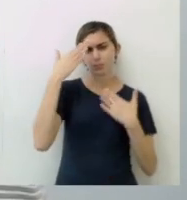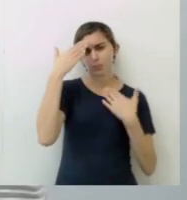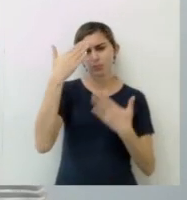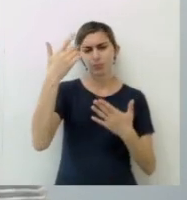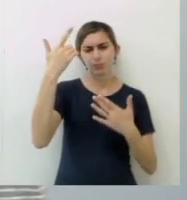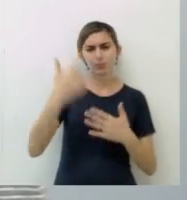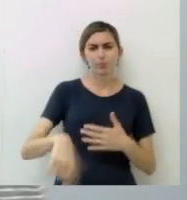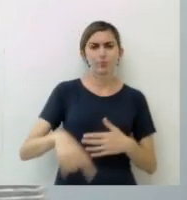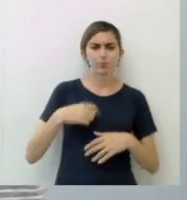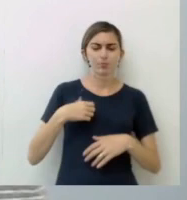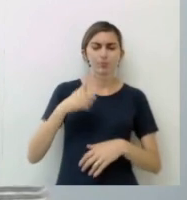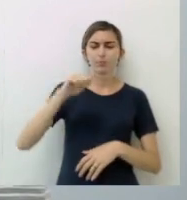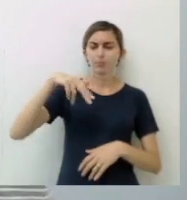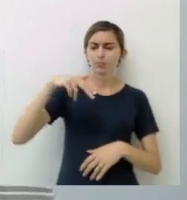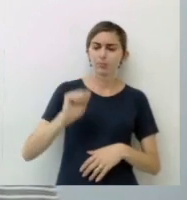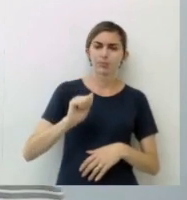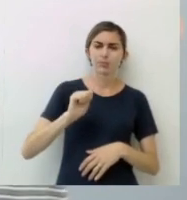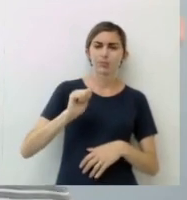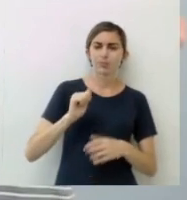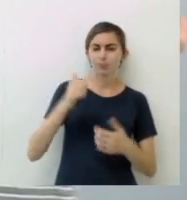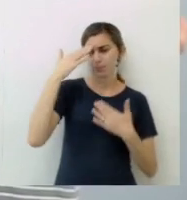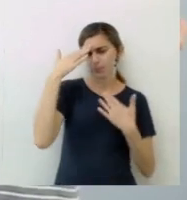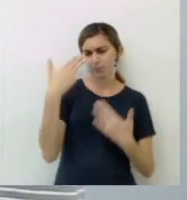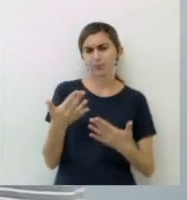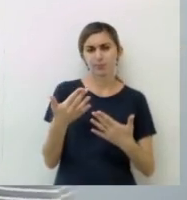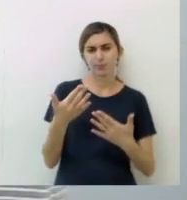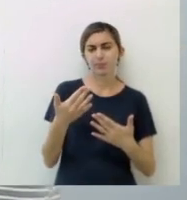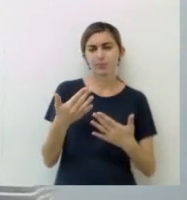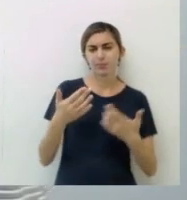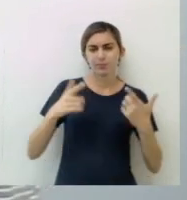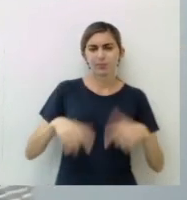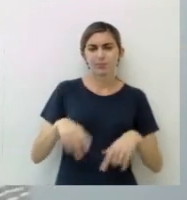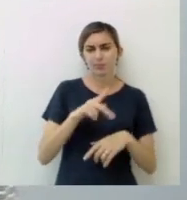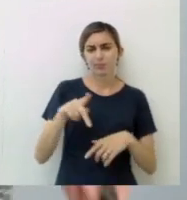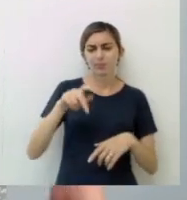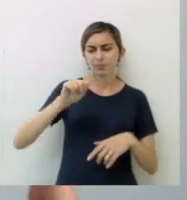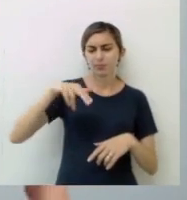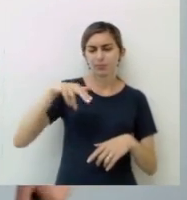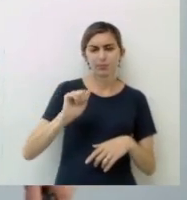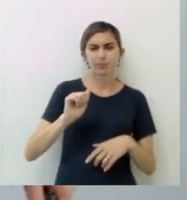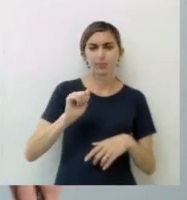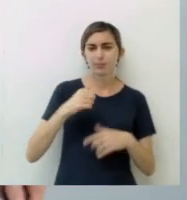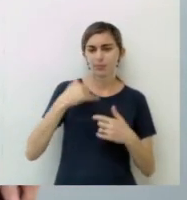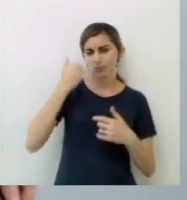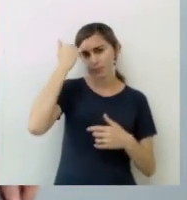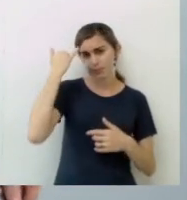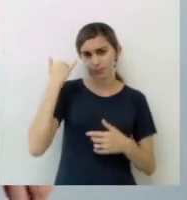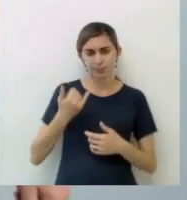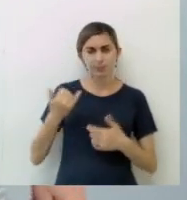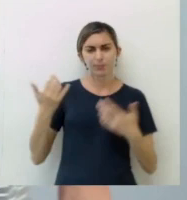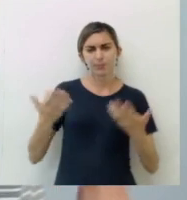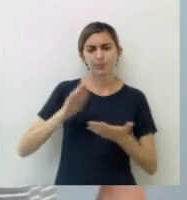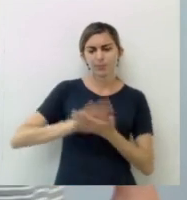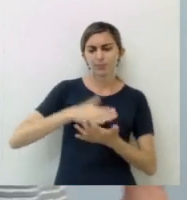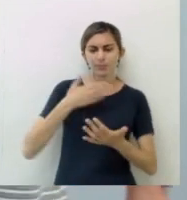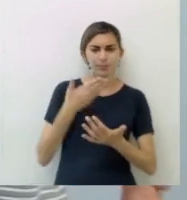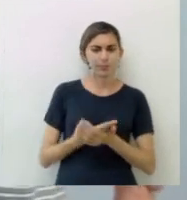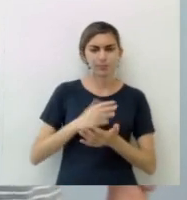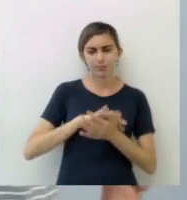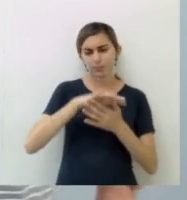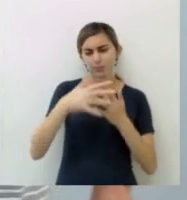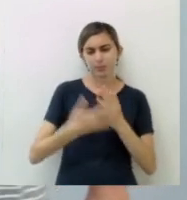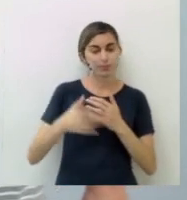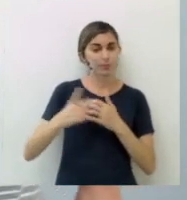mais uma vez a Ana Macário. Muito obrigado, Ana, professora Ana Macário aí do som, e a Isabela, a intérprete de